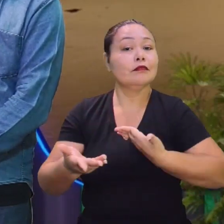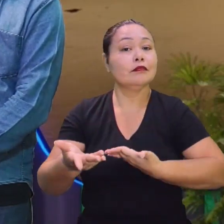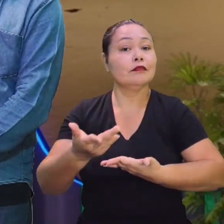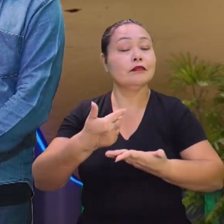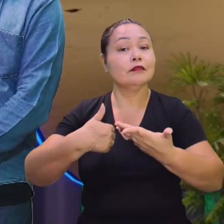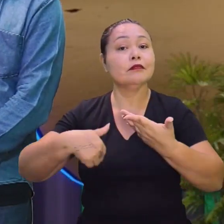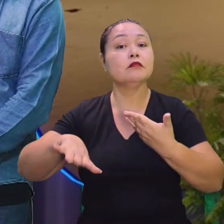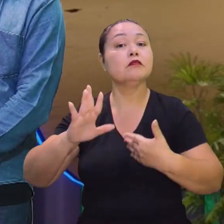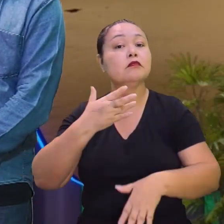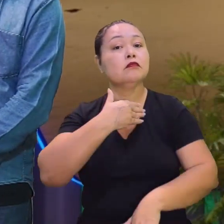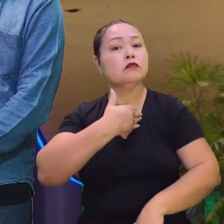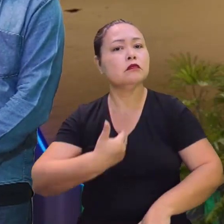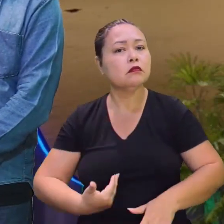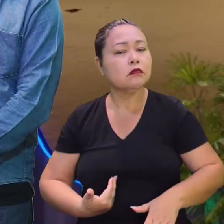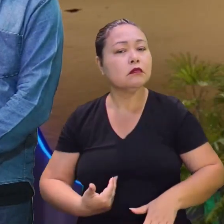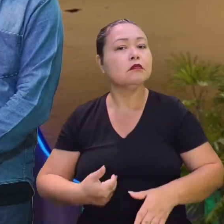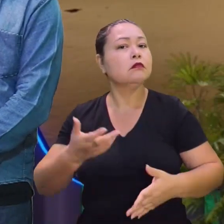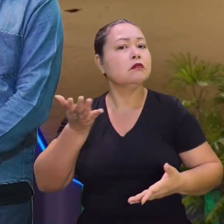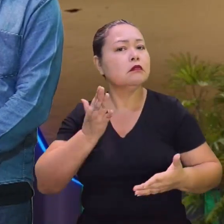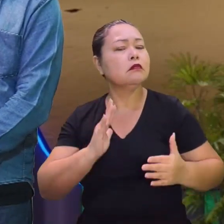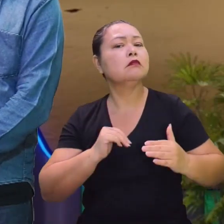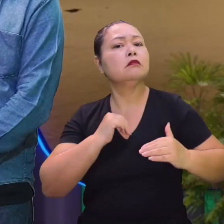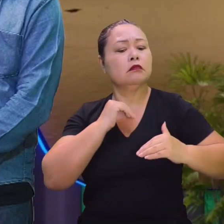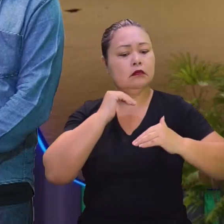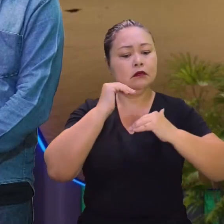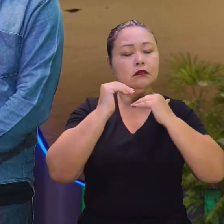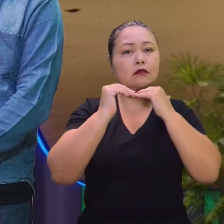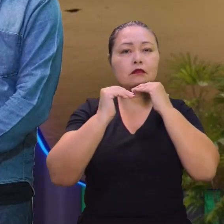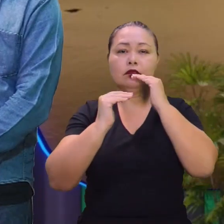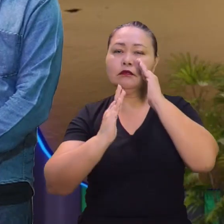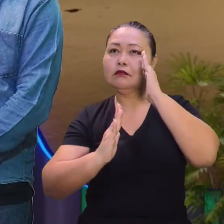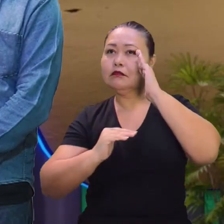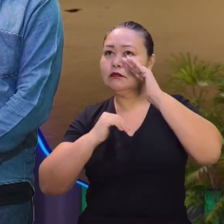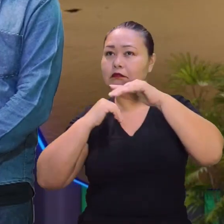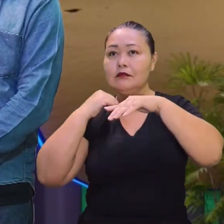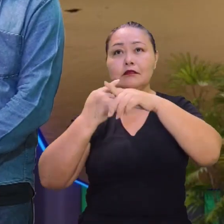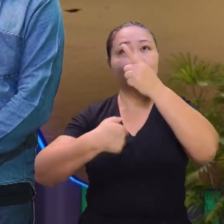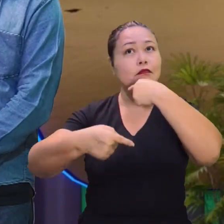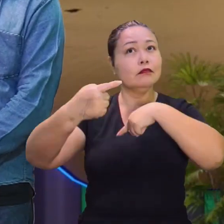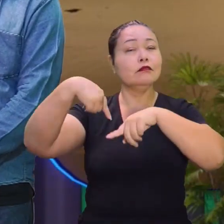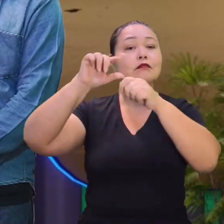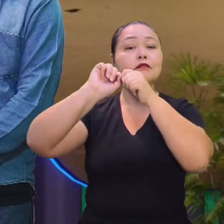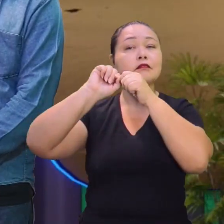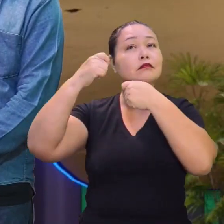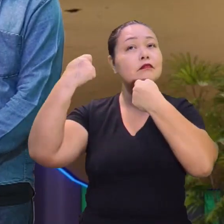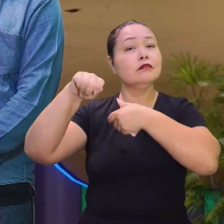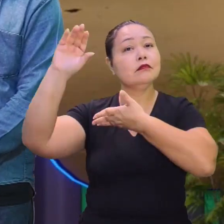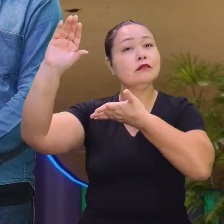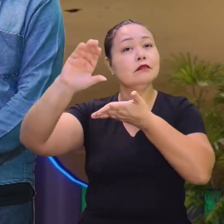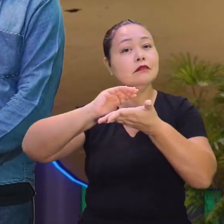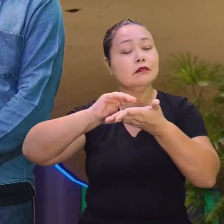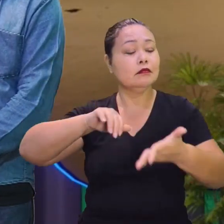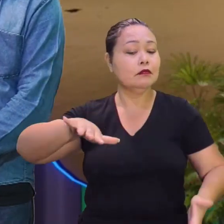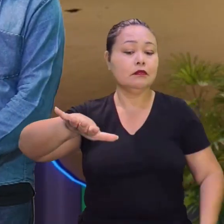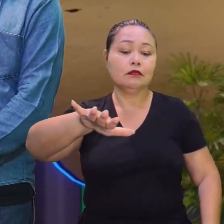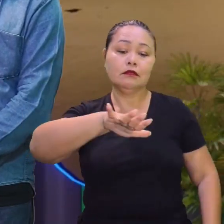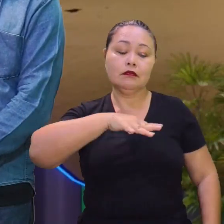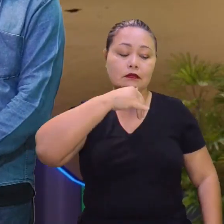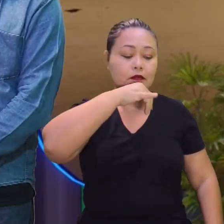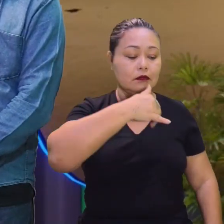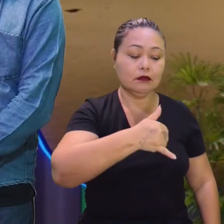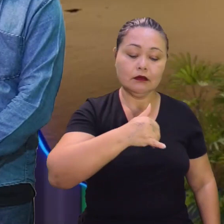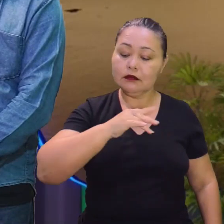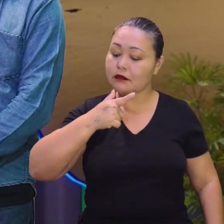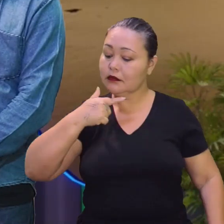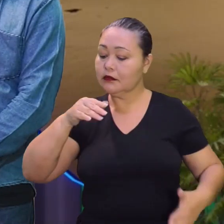que deseja o progresso, o desenvolvimento, ele precisa investir na